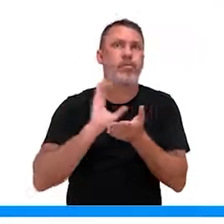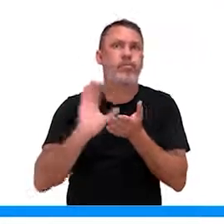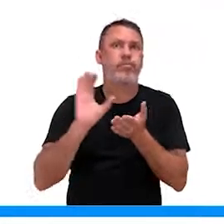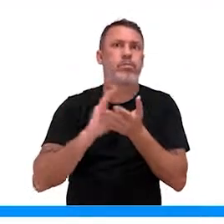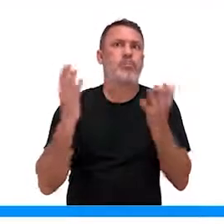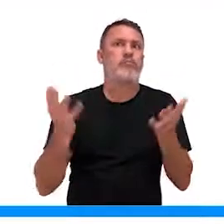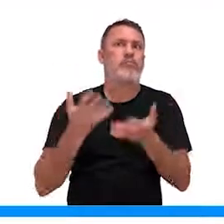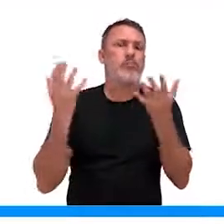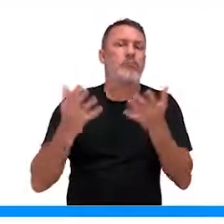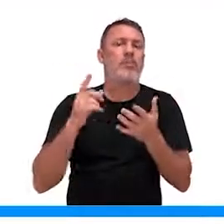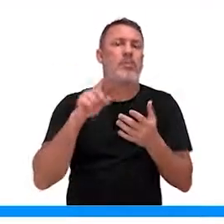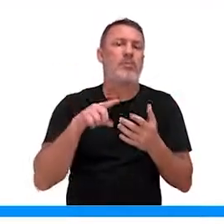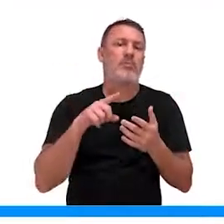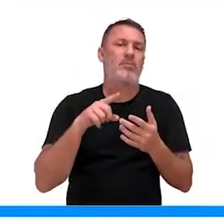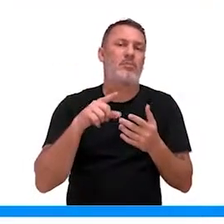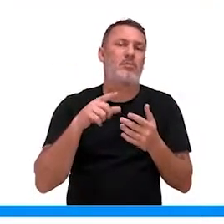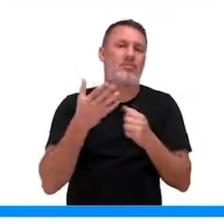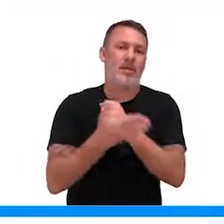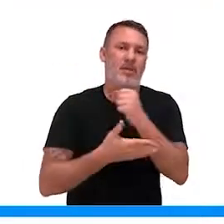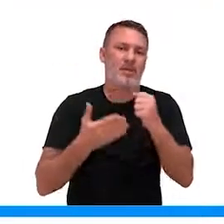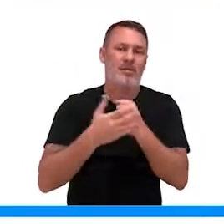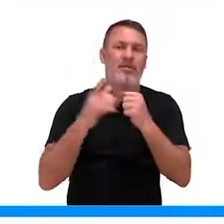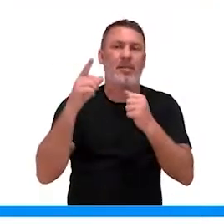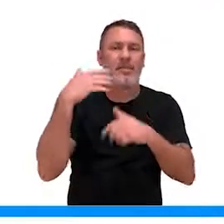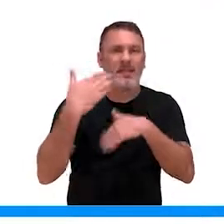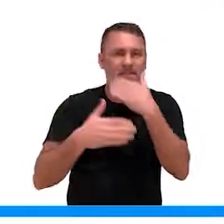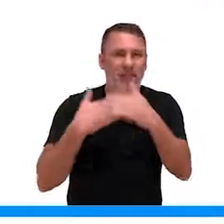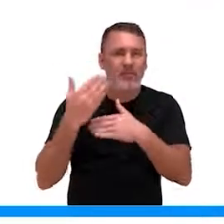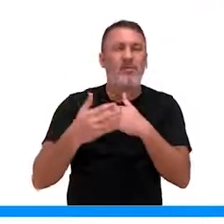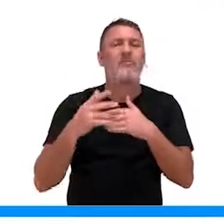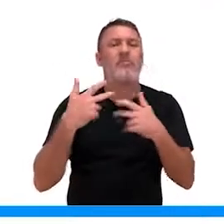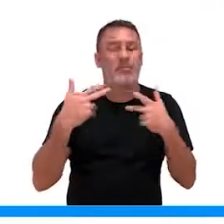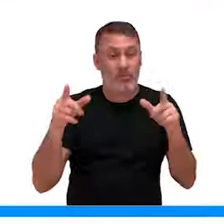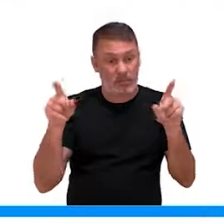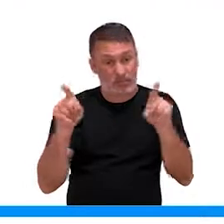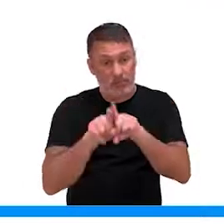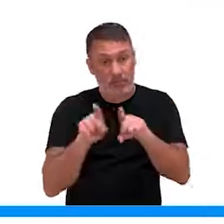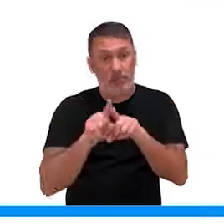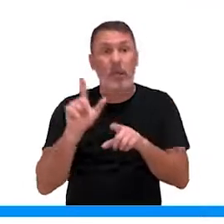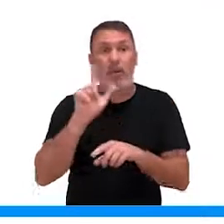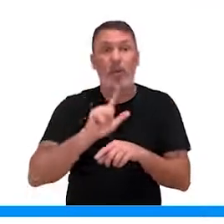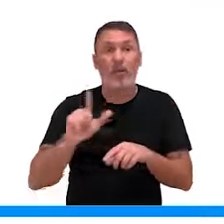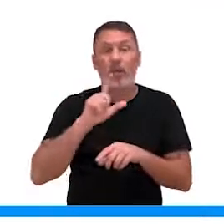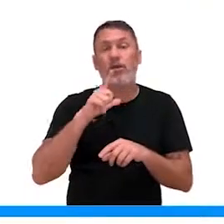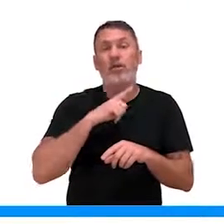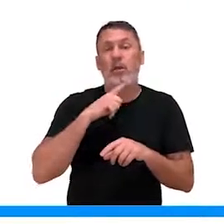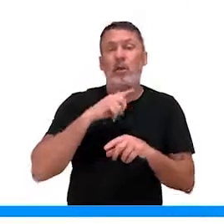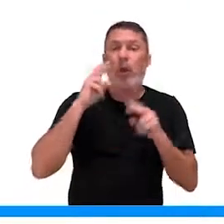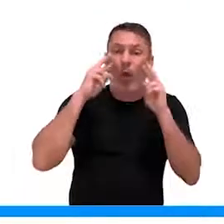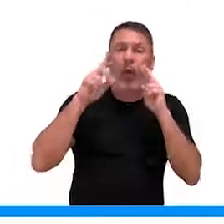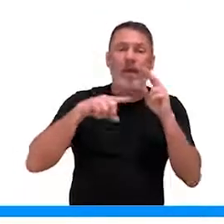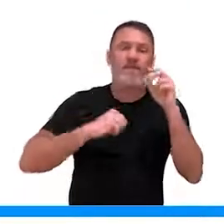tá? No setor primário, no desenvolvimento de atividades no setor primário e, claro, o atrativo